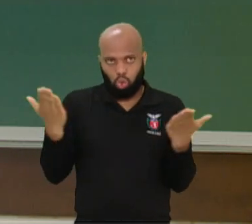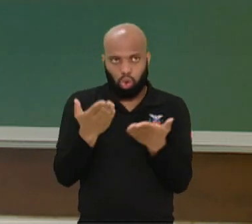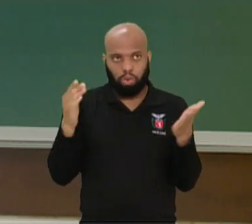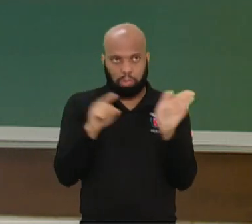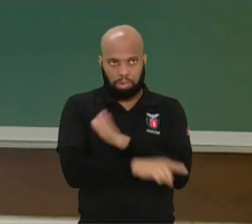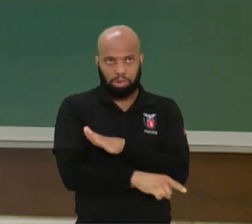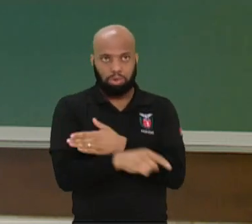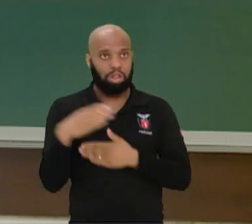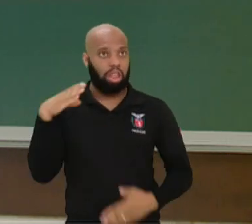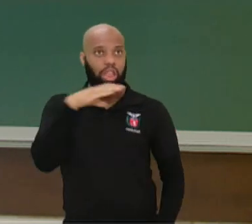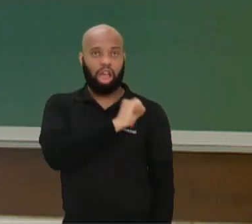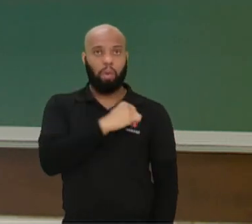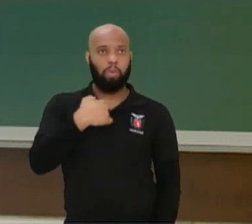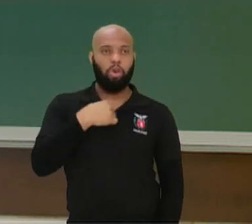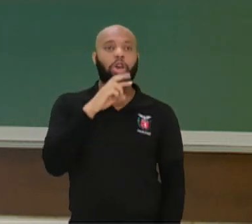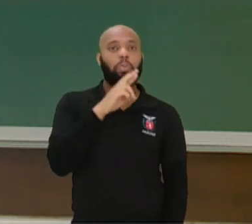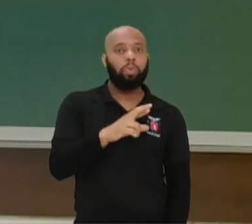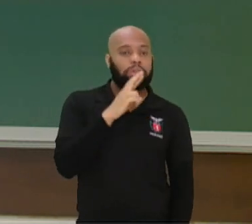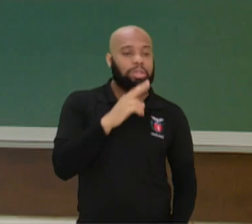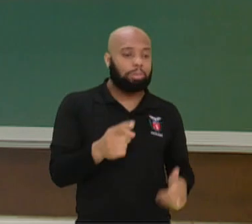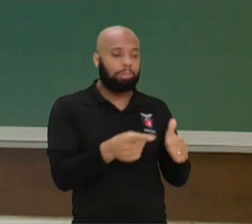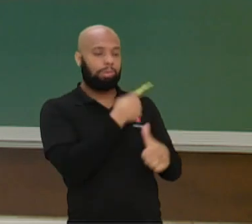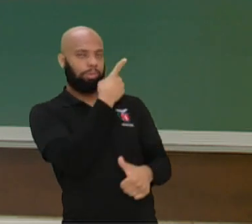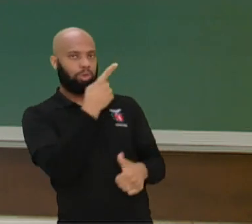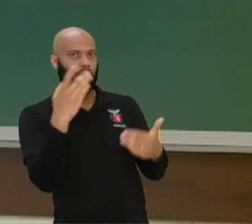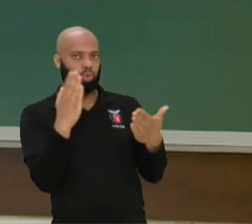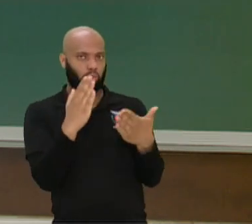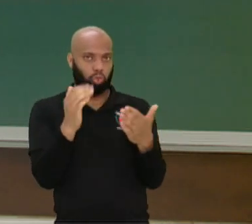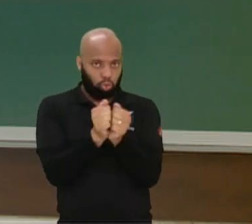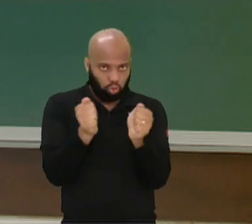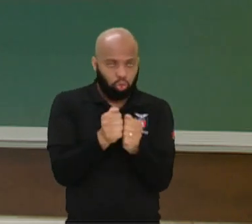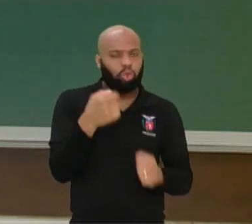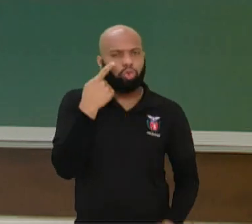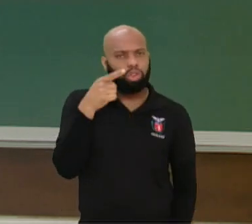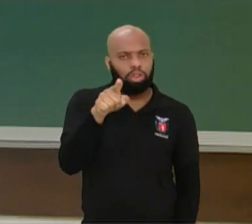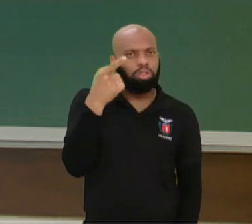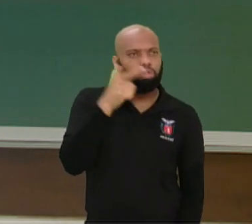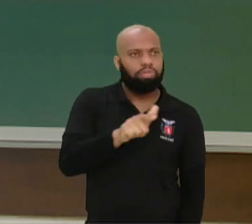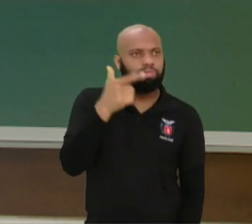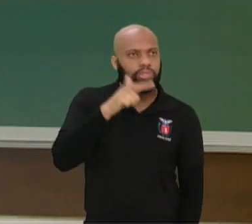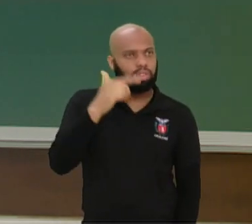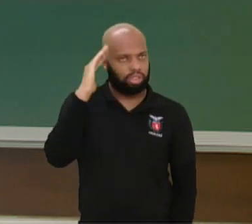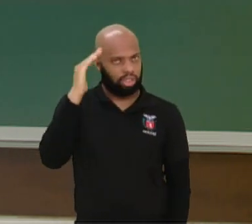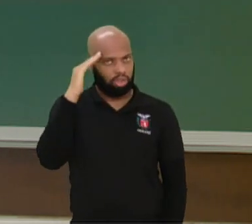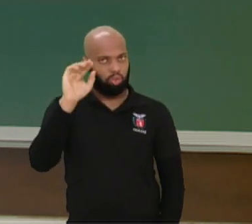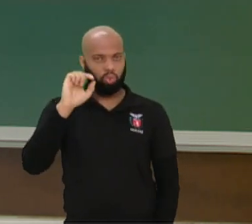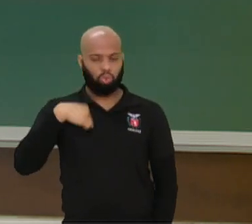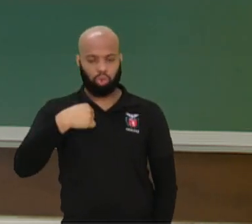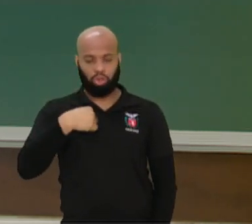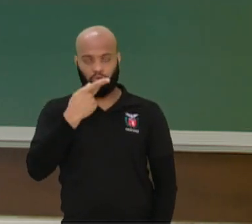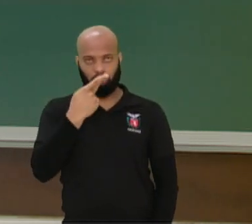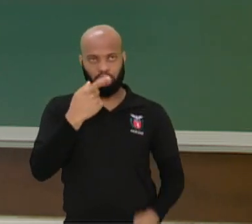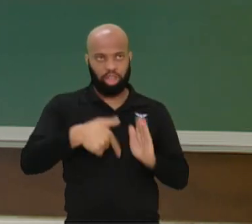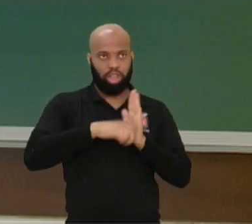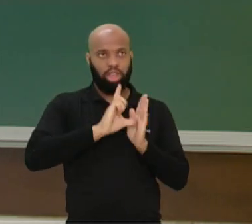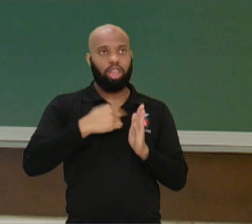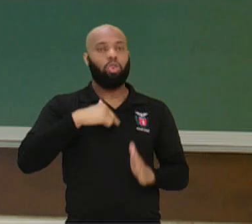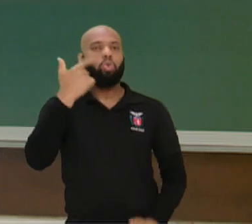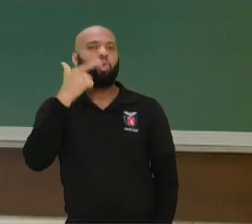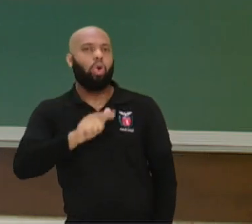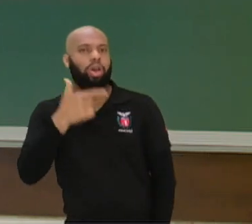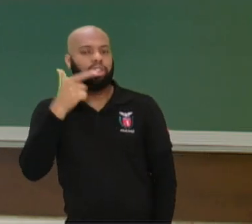fazer só o primeiro, vou responder para vocês só o primeiro, para ver se vocês estão pegando aí o que eu acabei de falar. Então, para que eu tenha